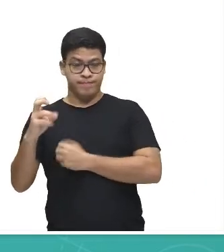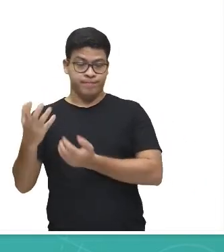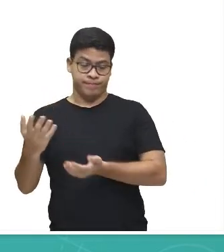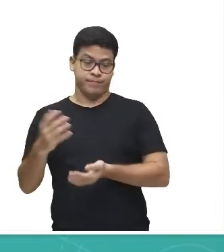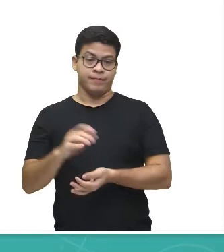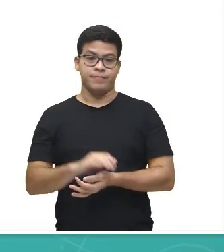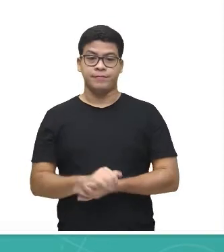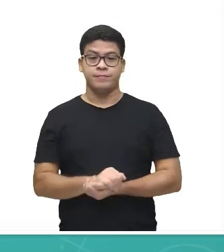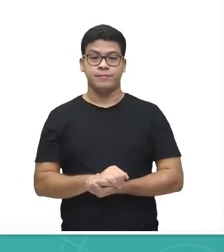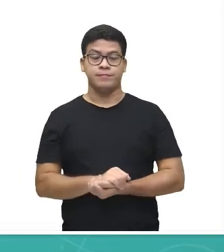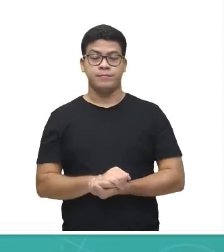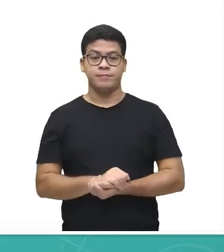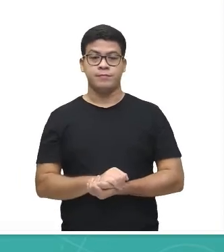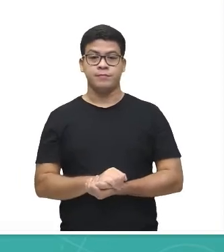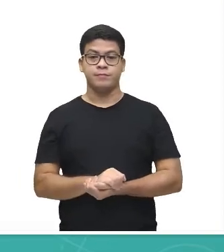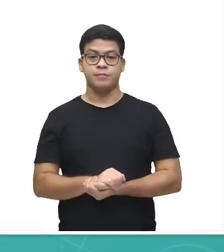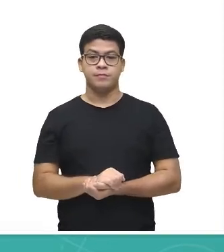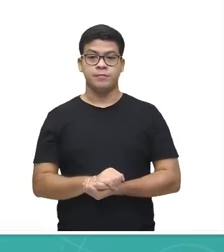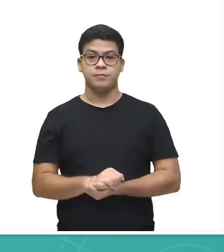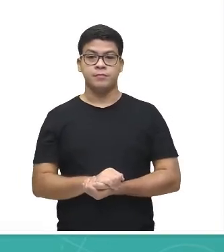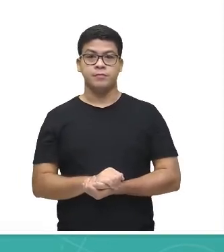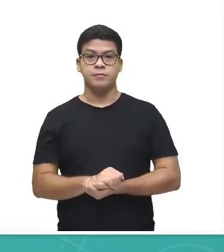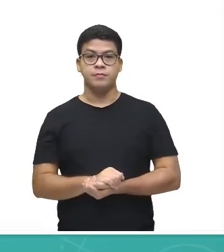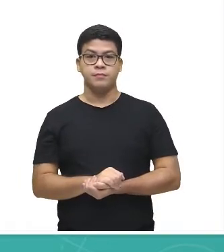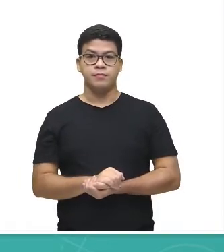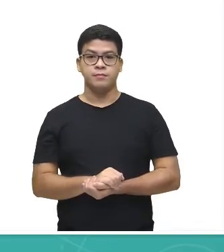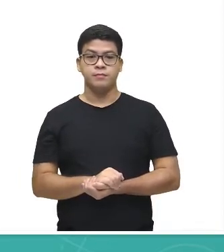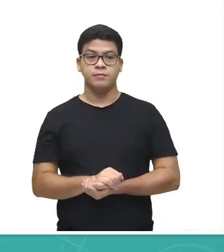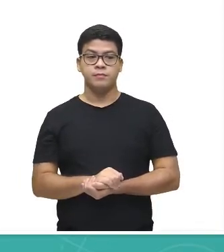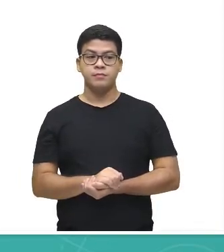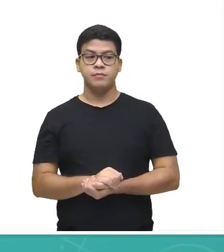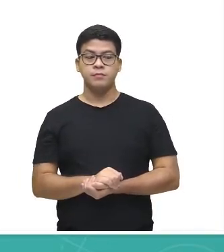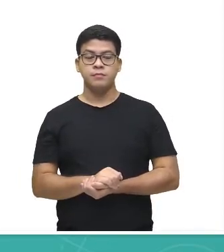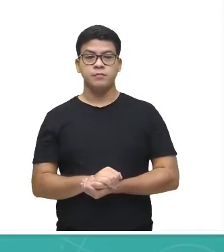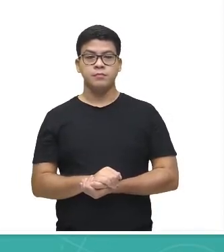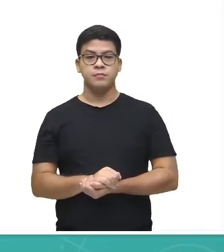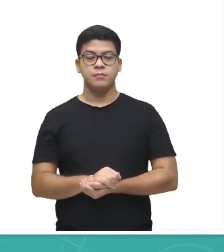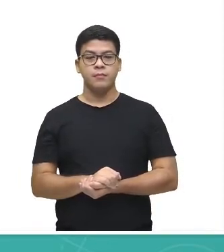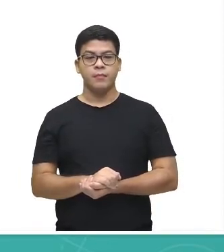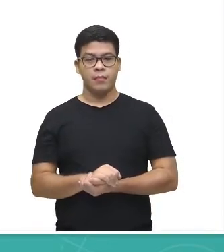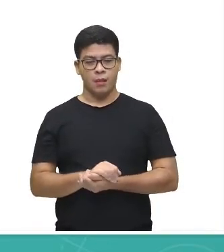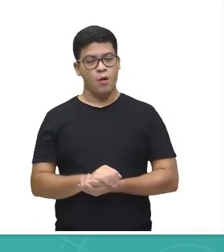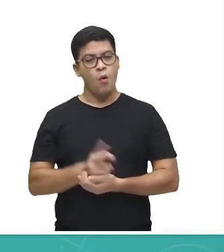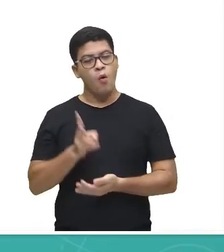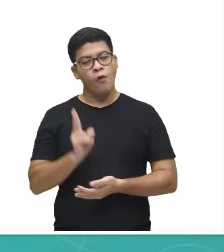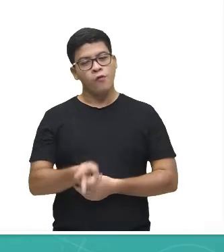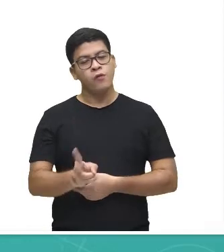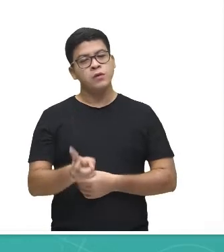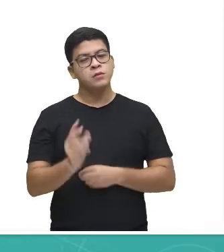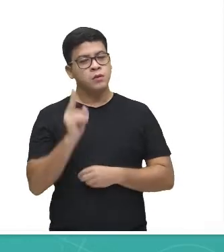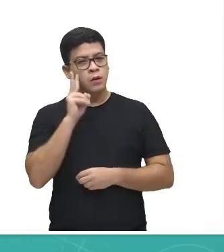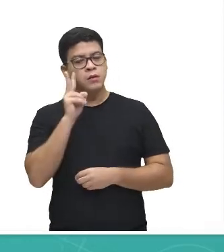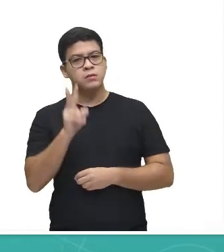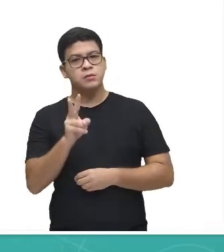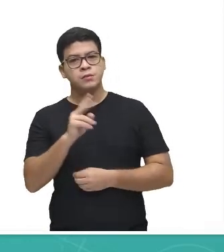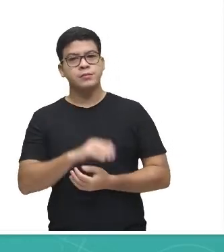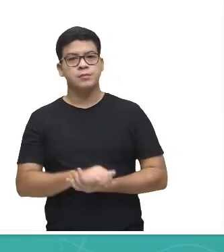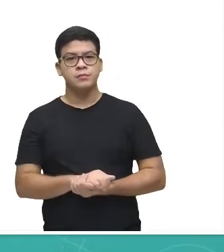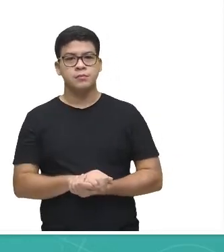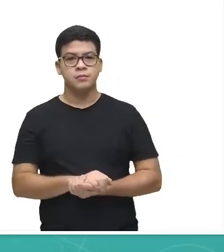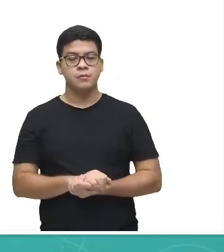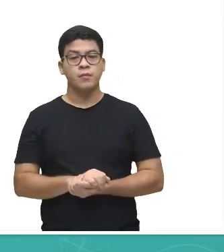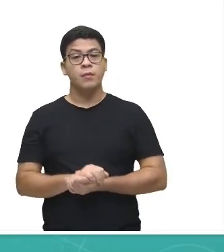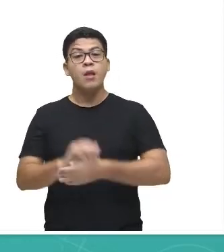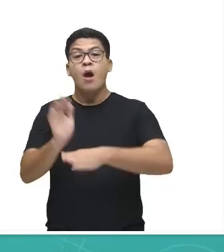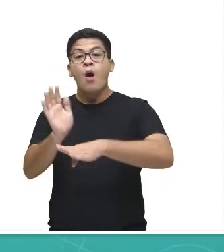805, tudo bem? Esse é o resultado da nossa adição, ok? Vamos seguindo então para a gente ver o próximo vídeo agora, o